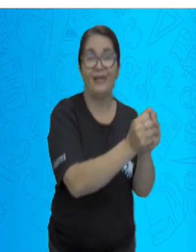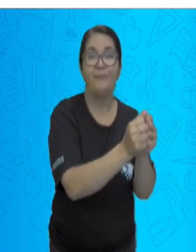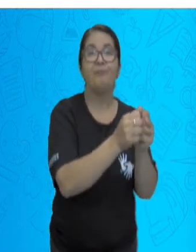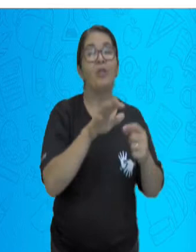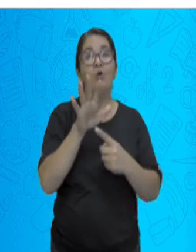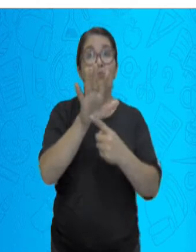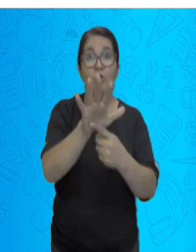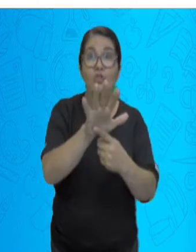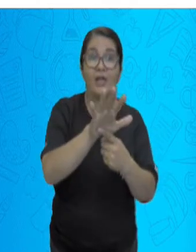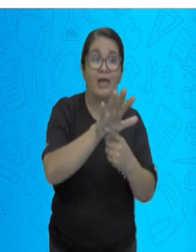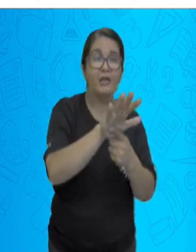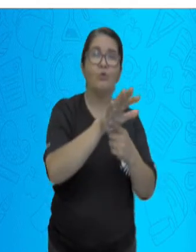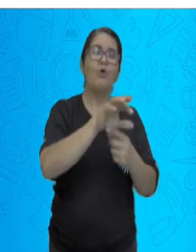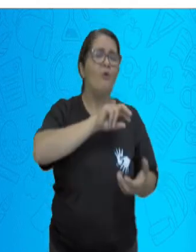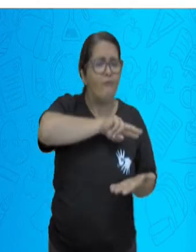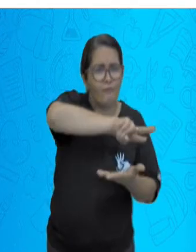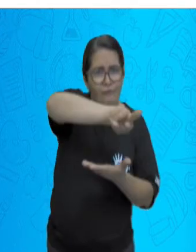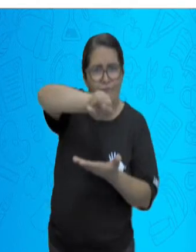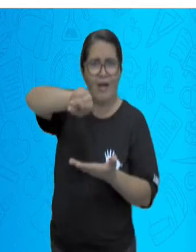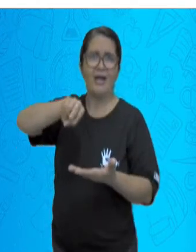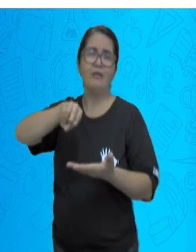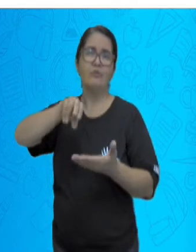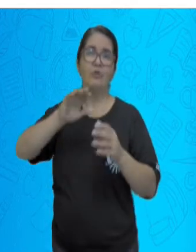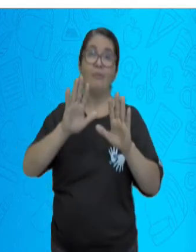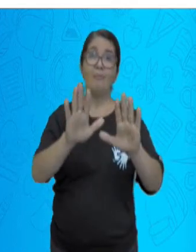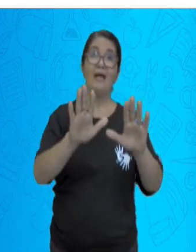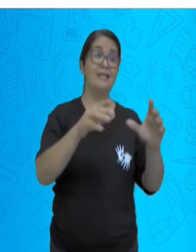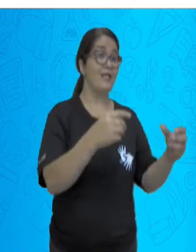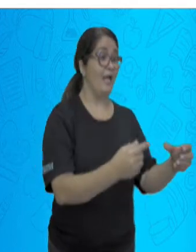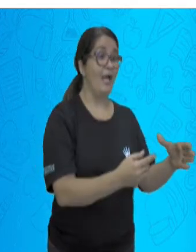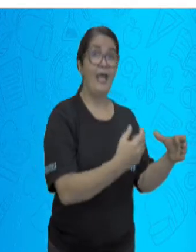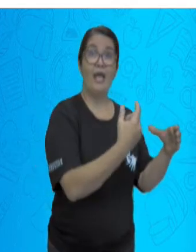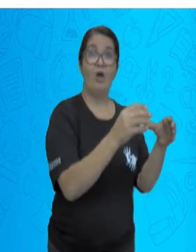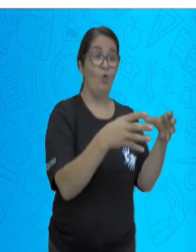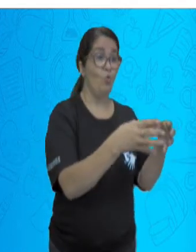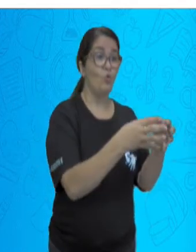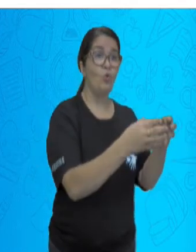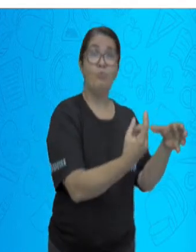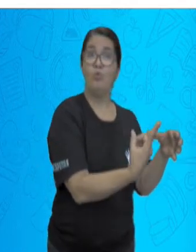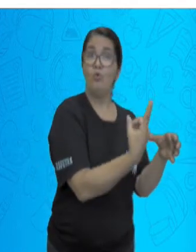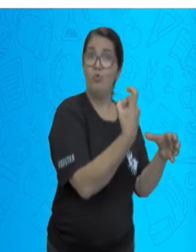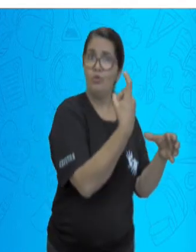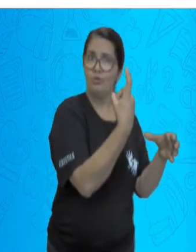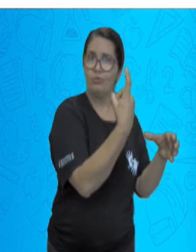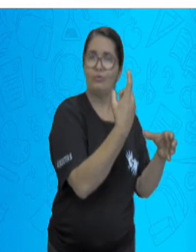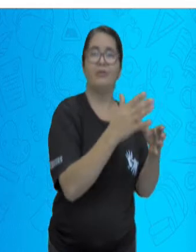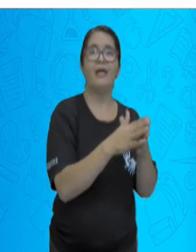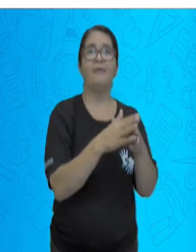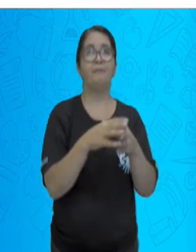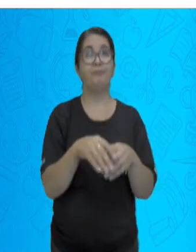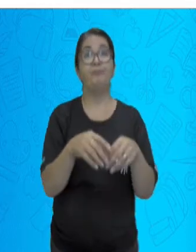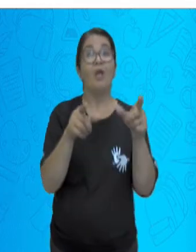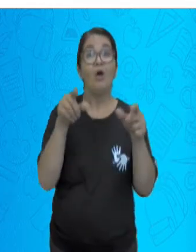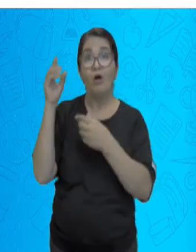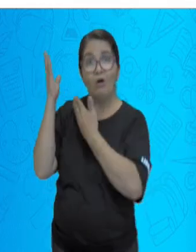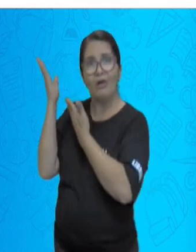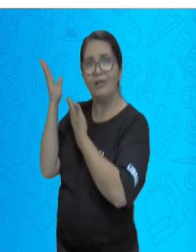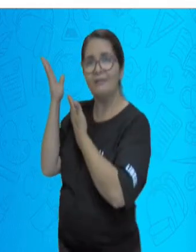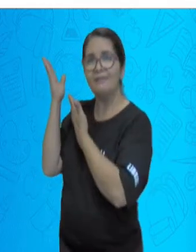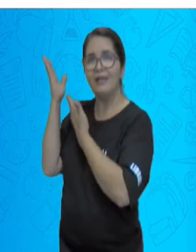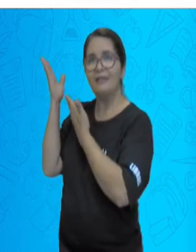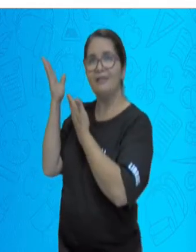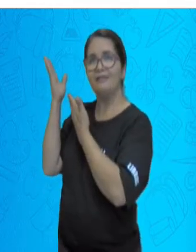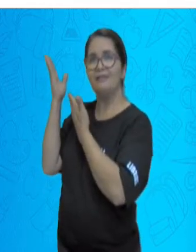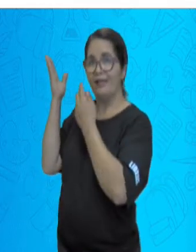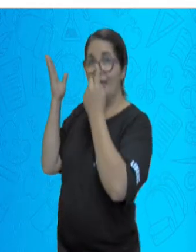essa ideia de grupo, né? Olha só, pessoa. Pessoa, quando eu tenho mais